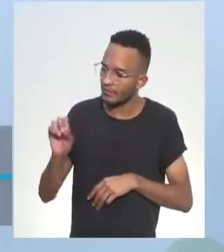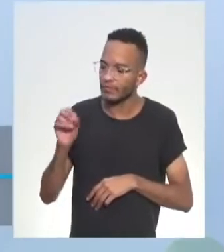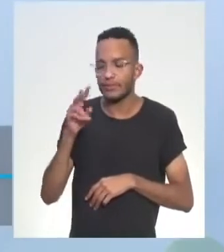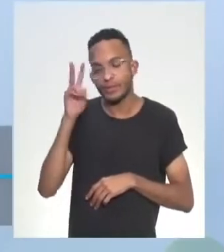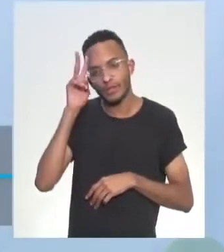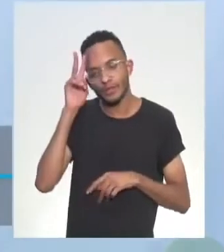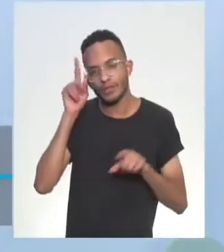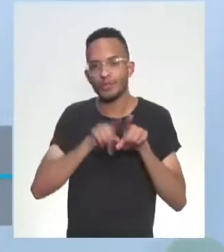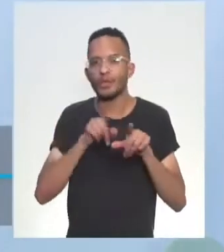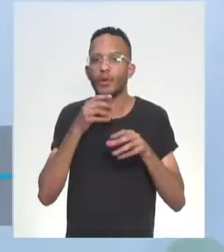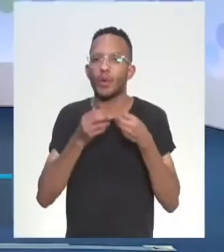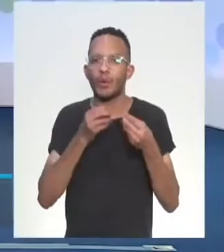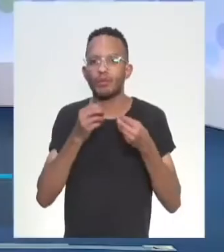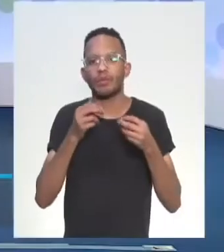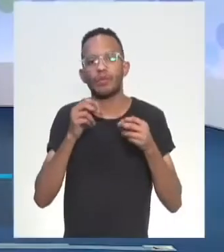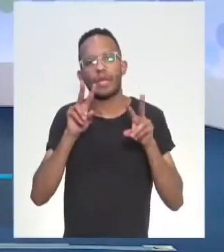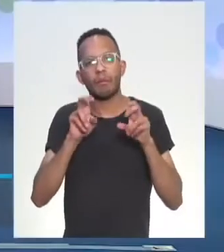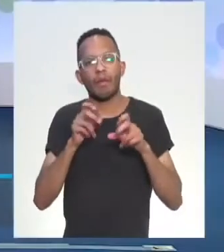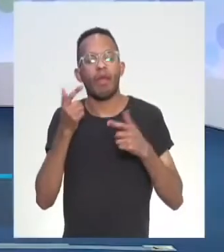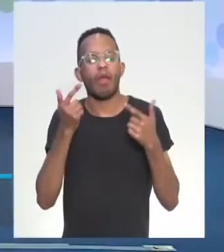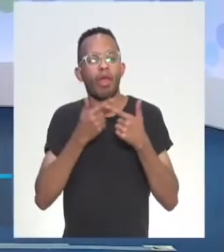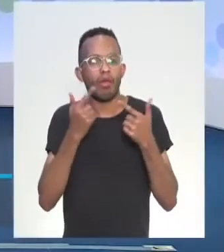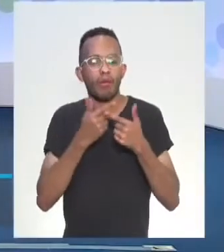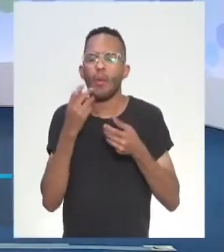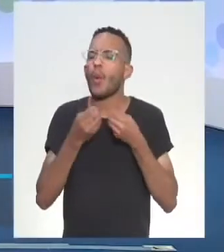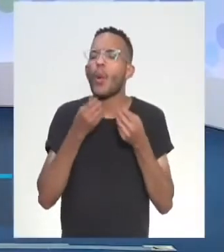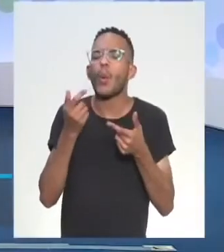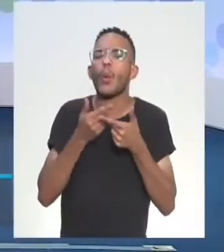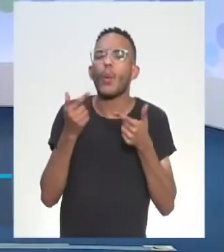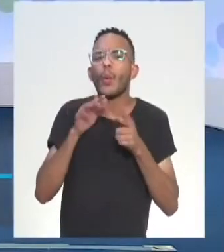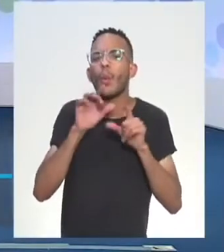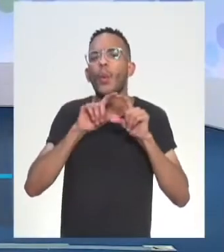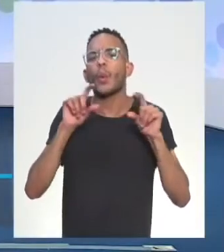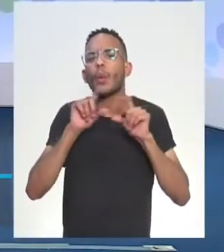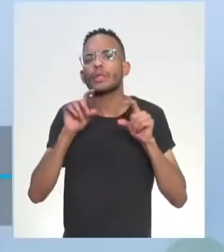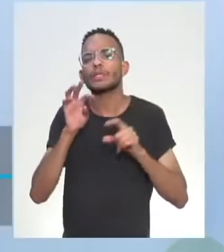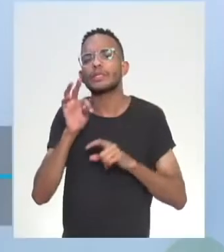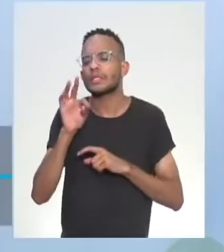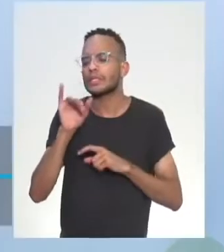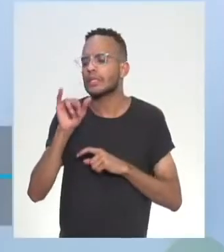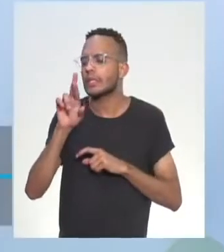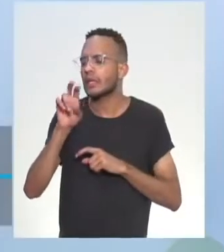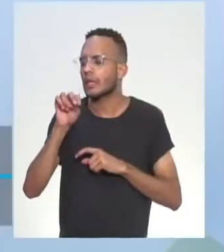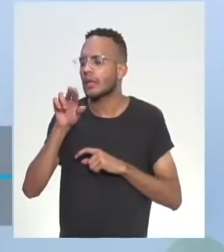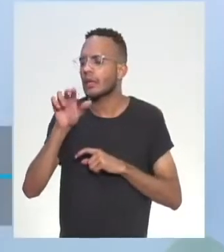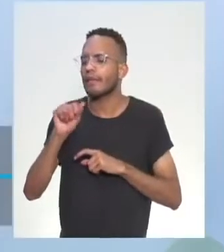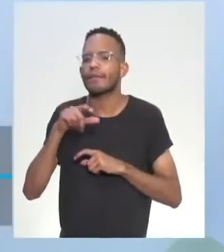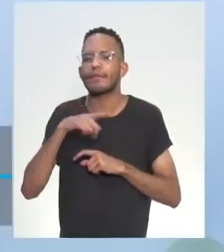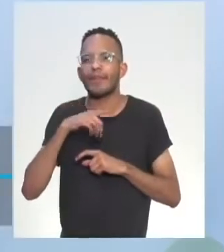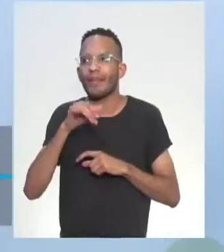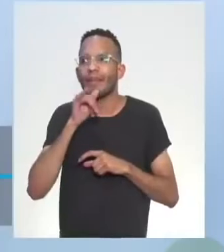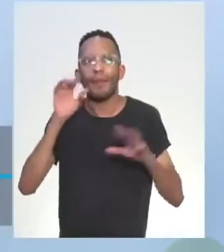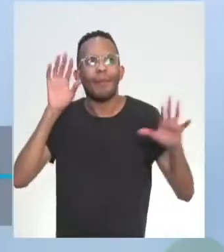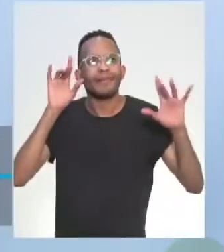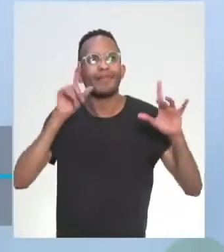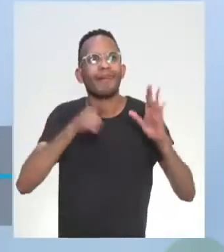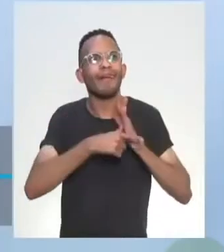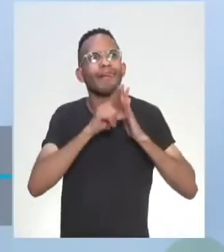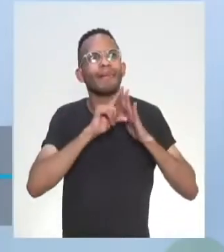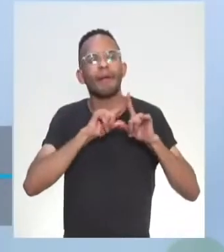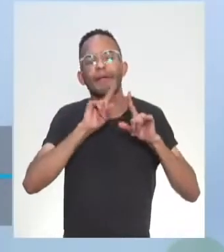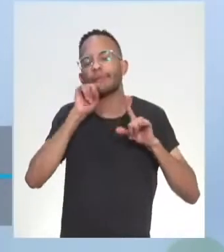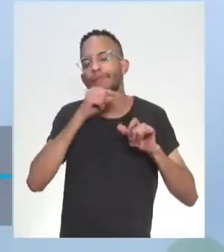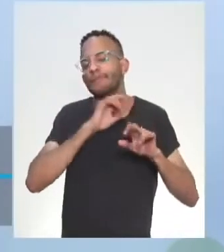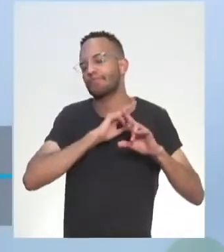lembrou um pouquinho sobre essa questão do humor, né, como que se dá o humor nas tirinhas, em alguns textos, que é uma quebra de expectativa. Sim. Porque muitas das